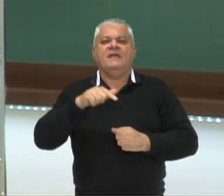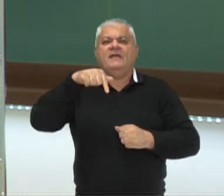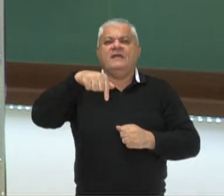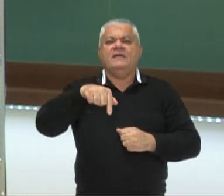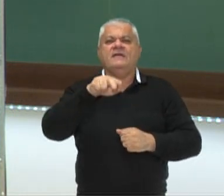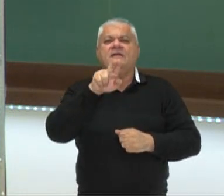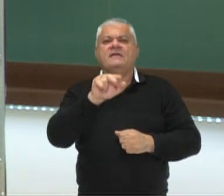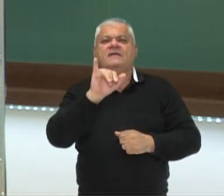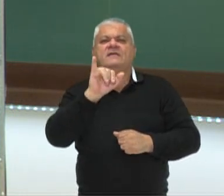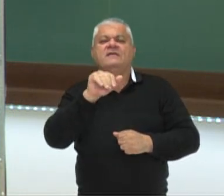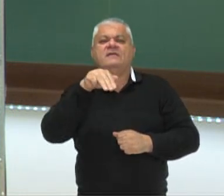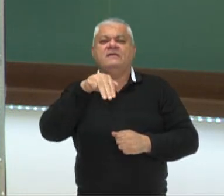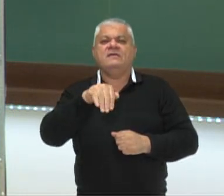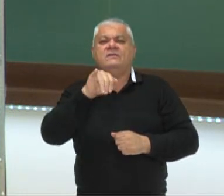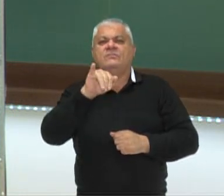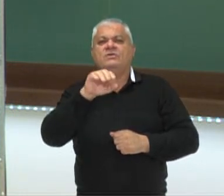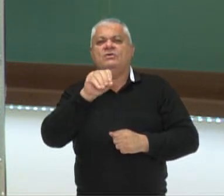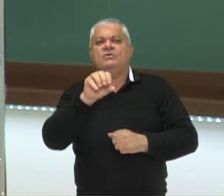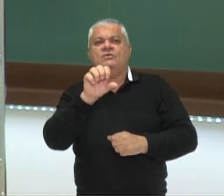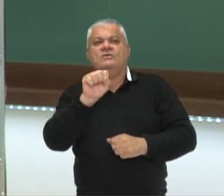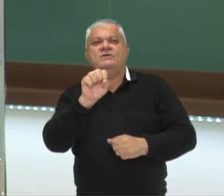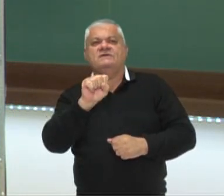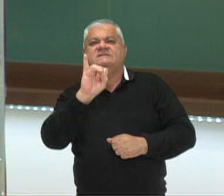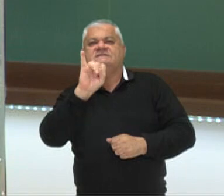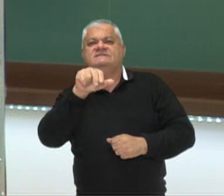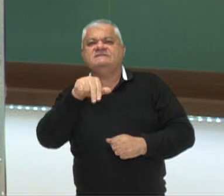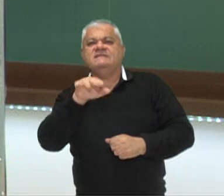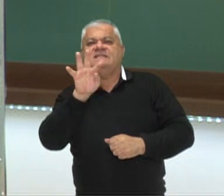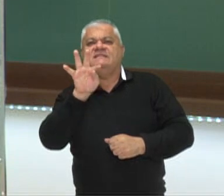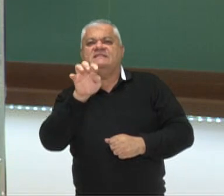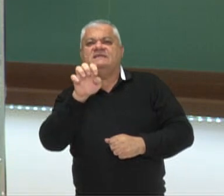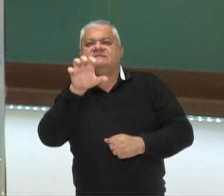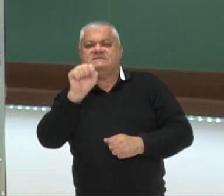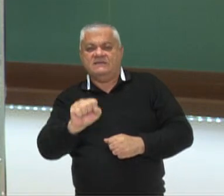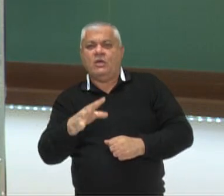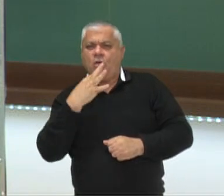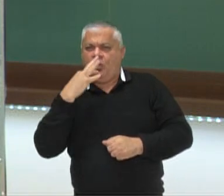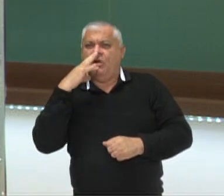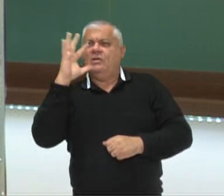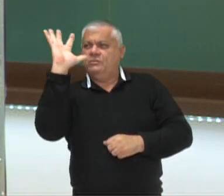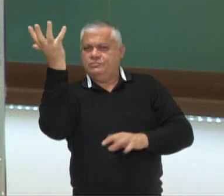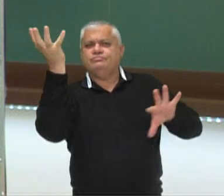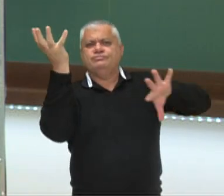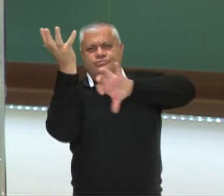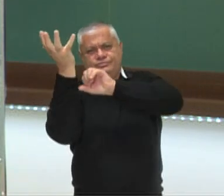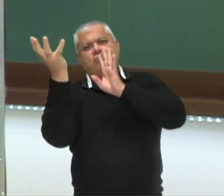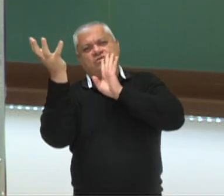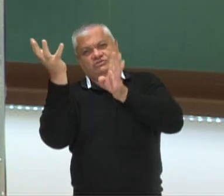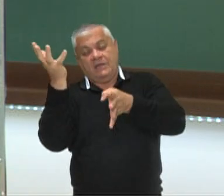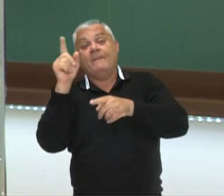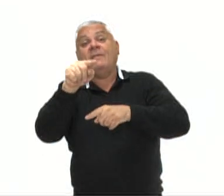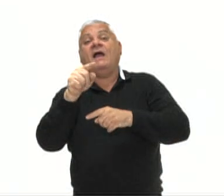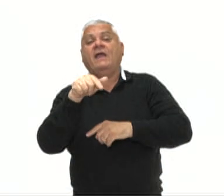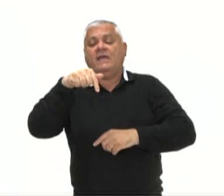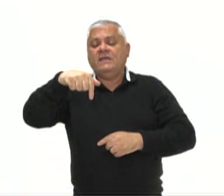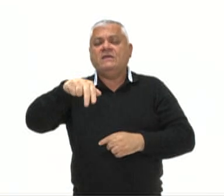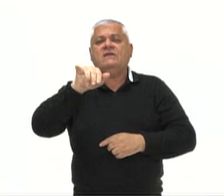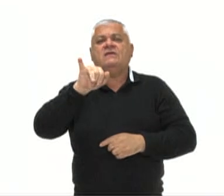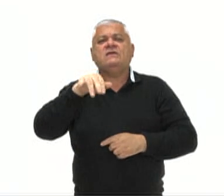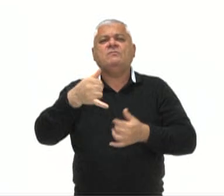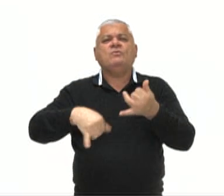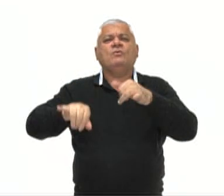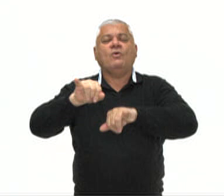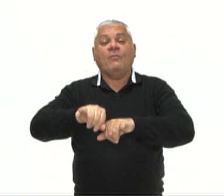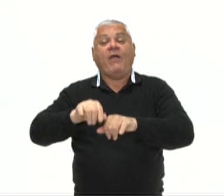a chamada quimiossíntese, né? Vamos falar, a gente conhece muito a fotossíntese. E a quimiossíntese, o que seria? É a produção de